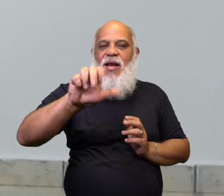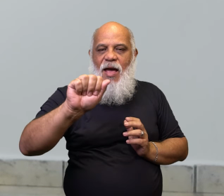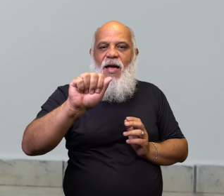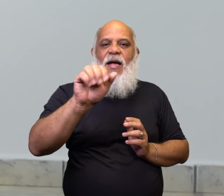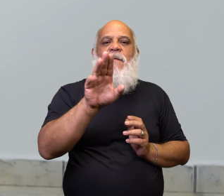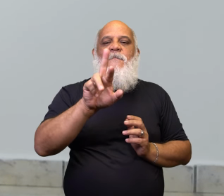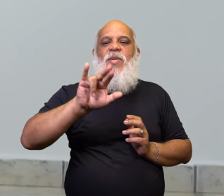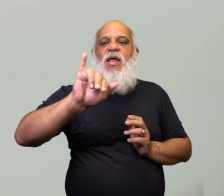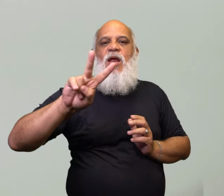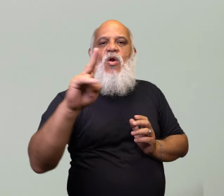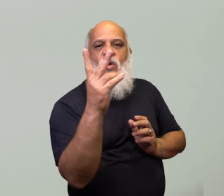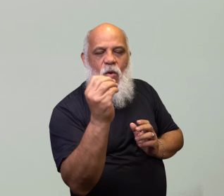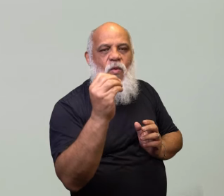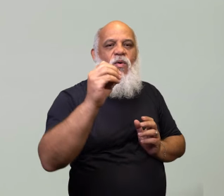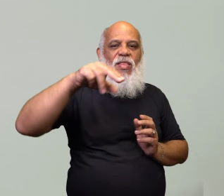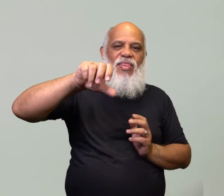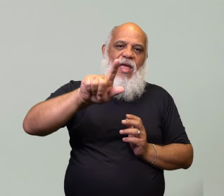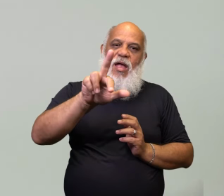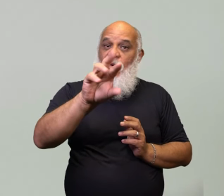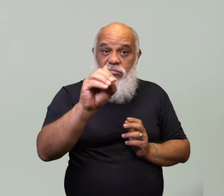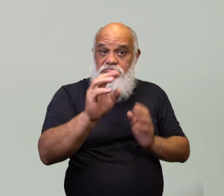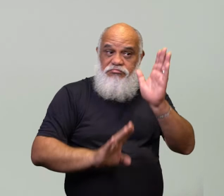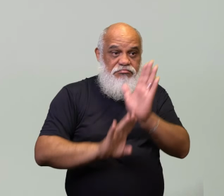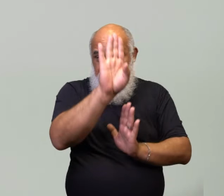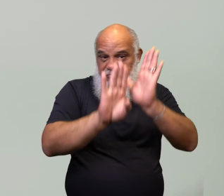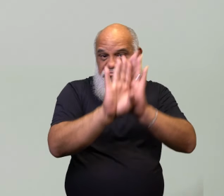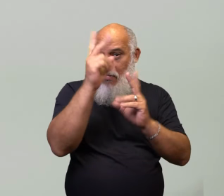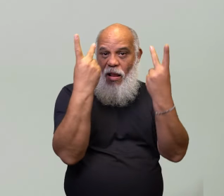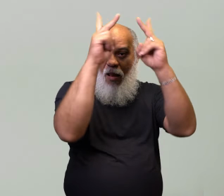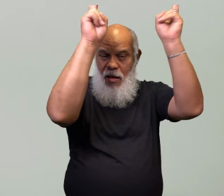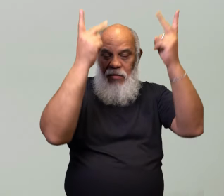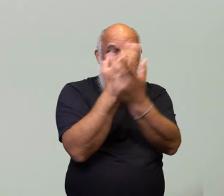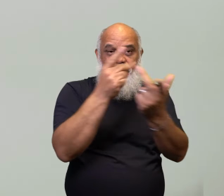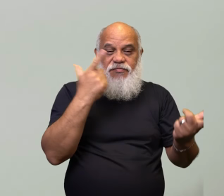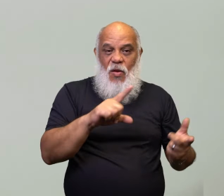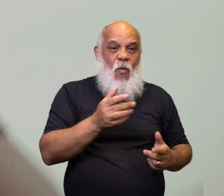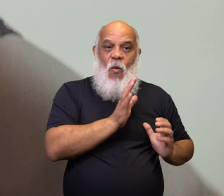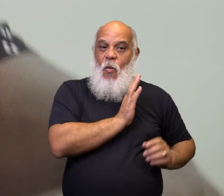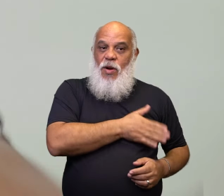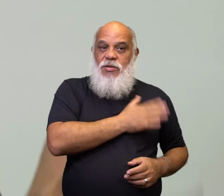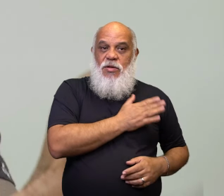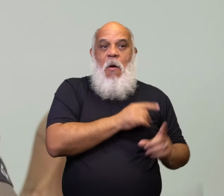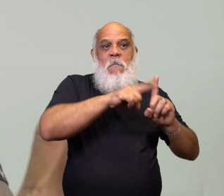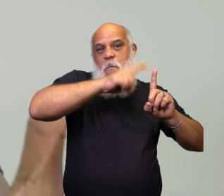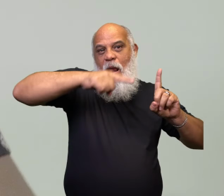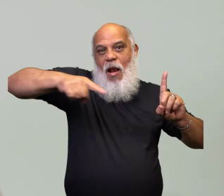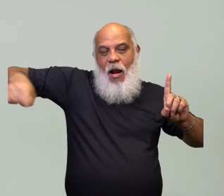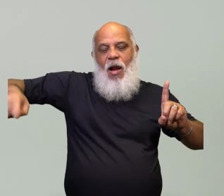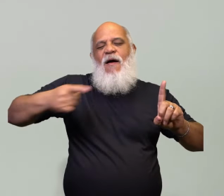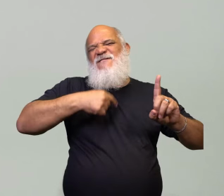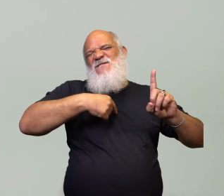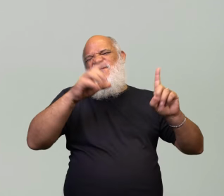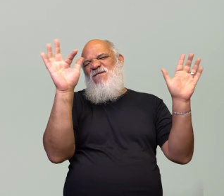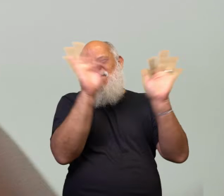estava participando. Então, aquilo ali para mim, gente, o coração, ó, era mil por hora. E eu dançava um pouco,